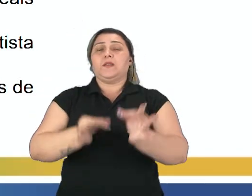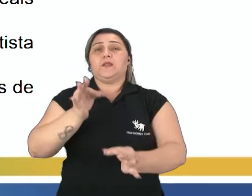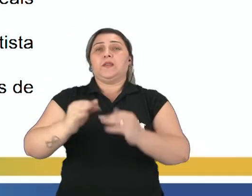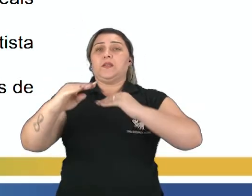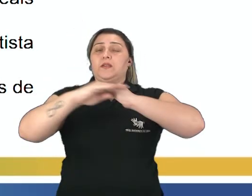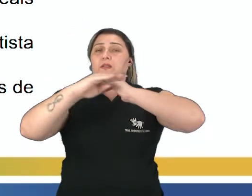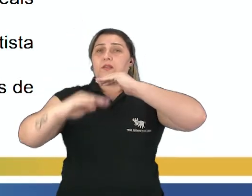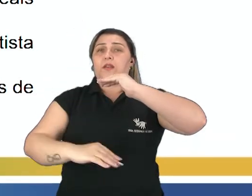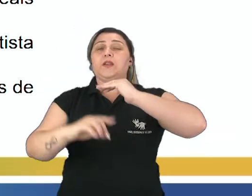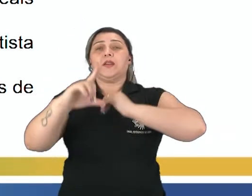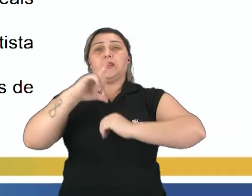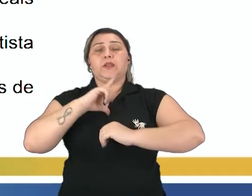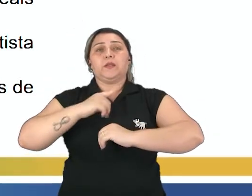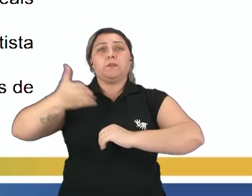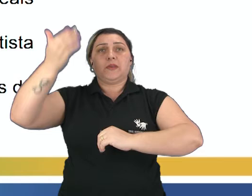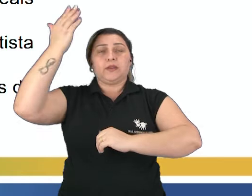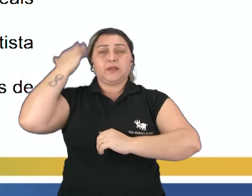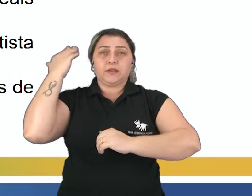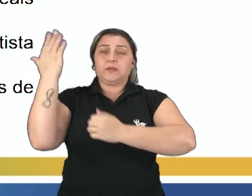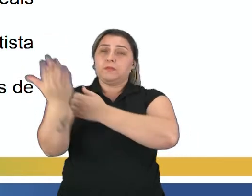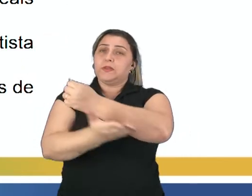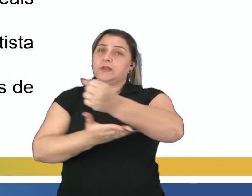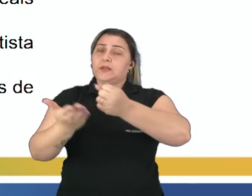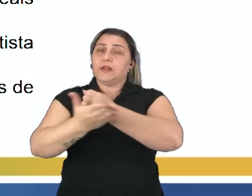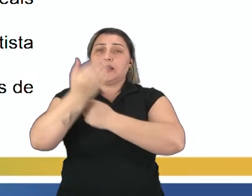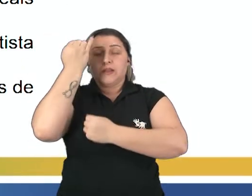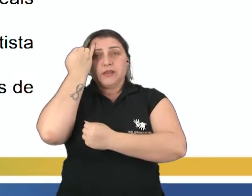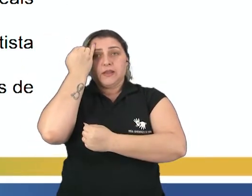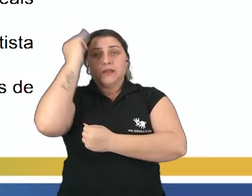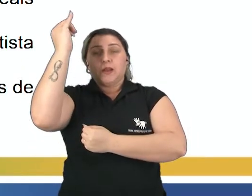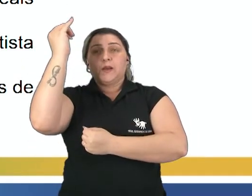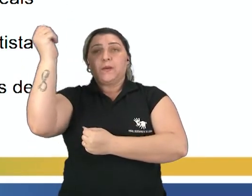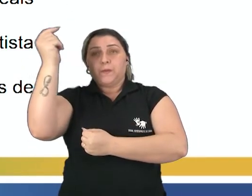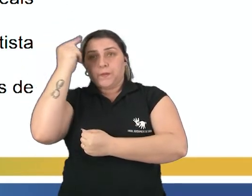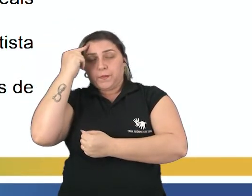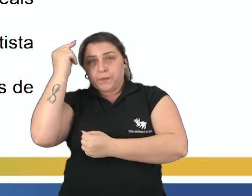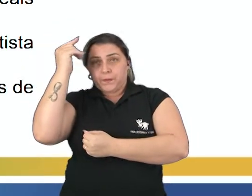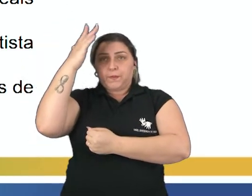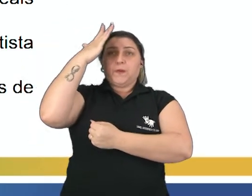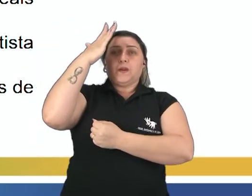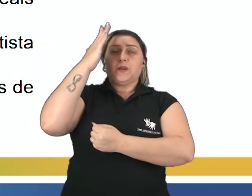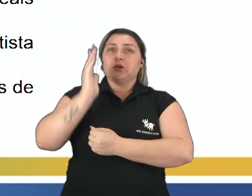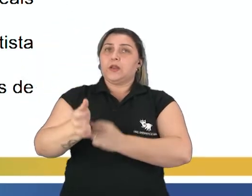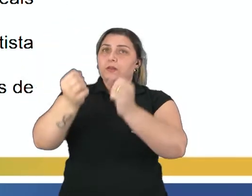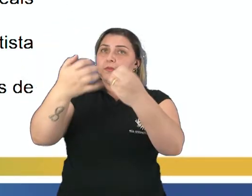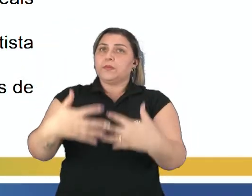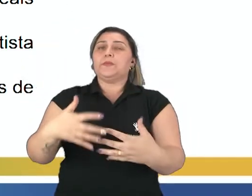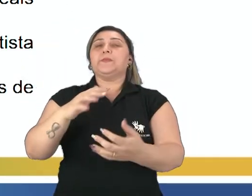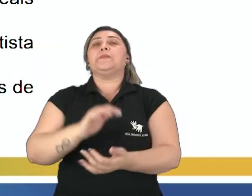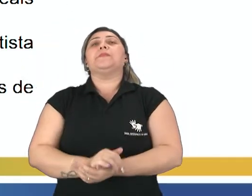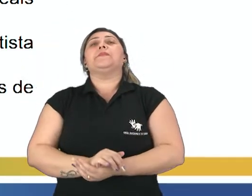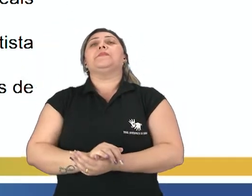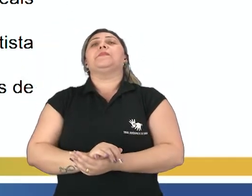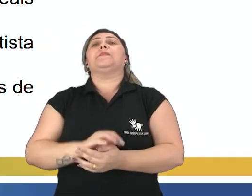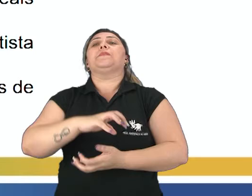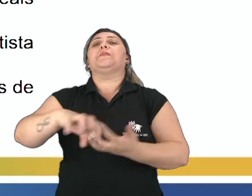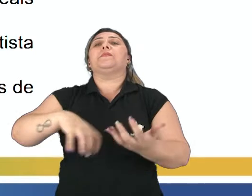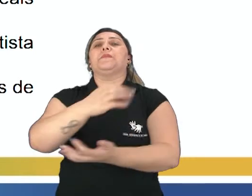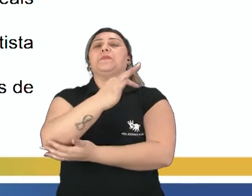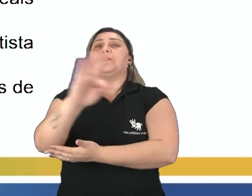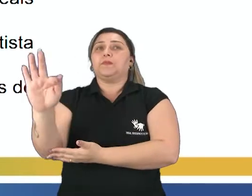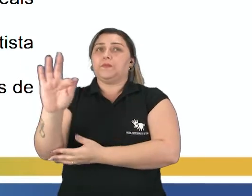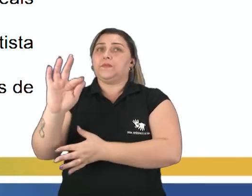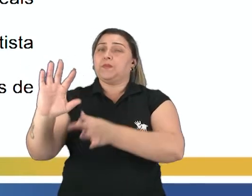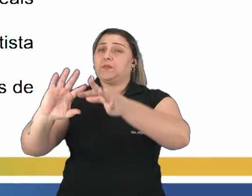desigualdades que tinham na época, certo? Baseadas principalmente nas ideias do iluminismo que a gente já discutiu aqui. A Revolução Francesa foi um